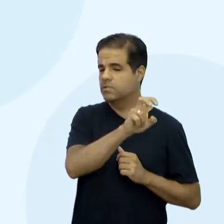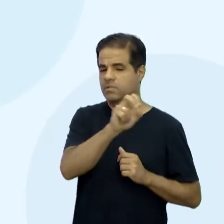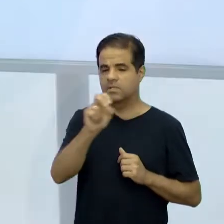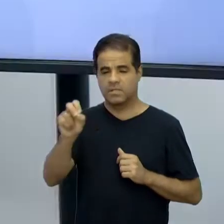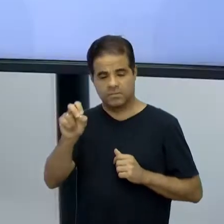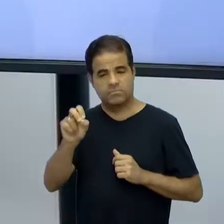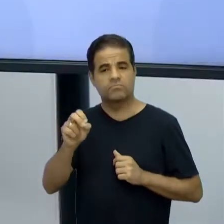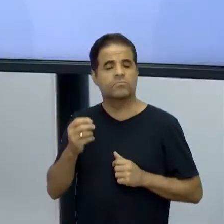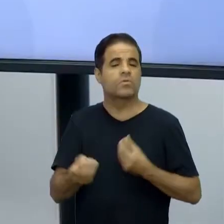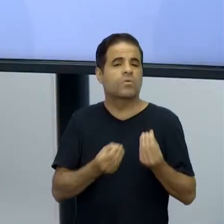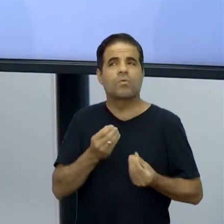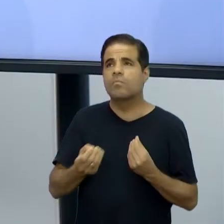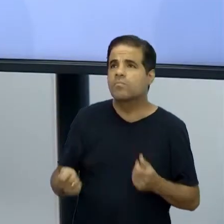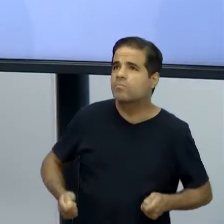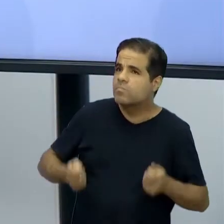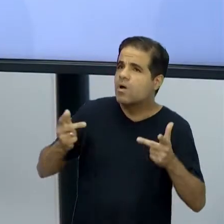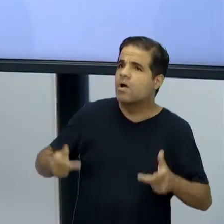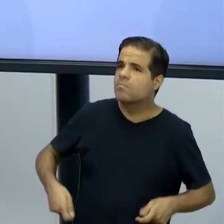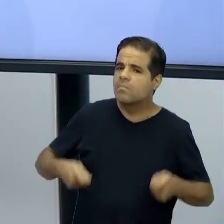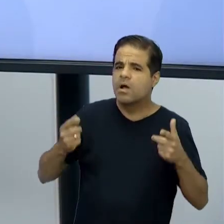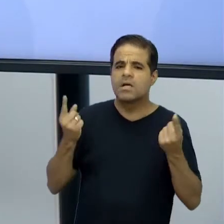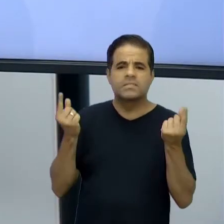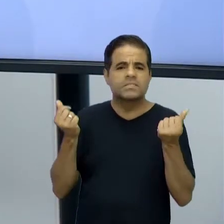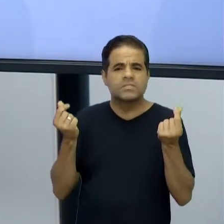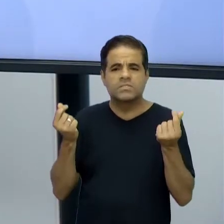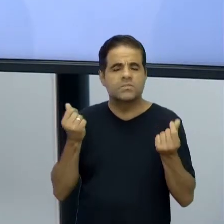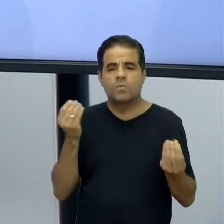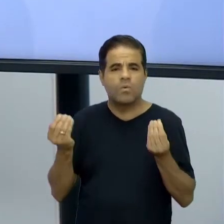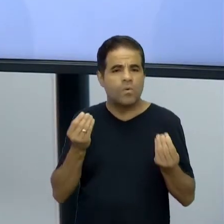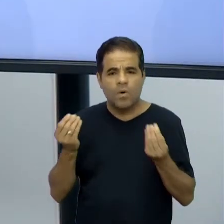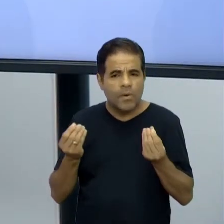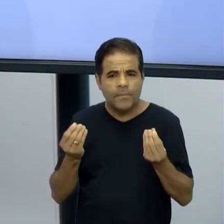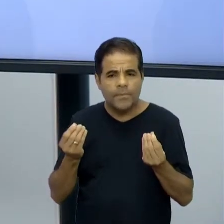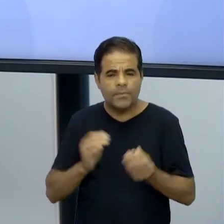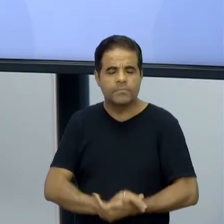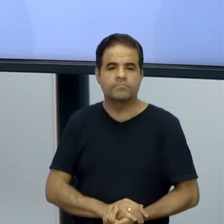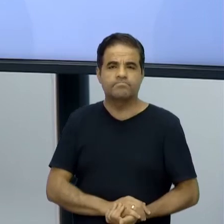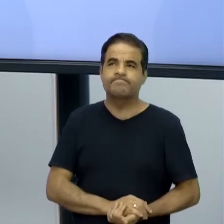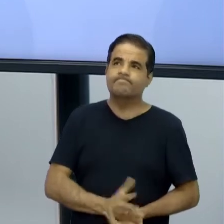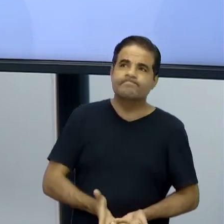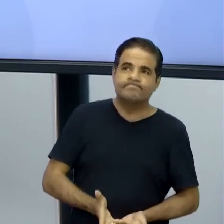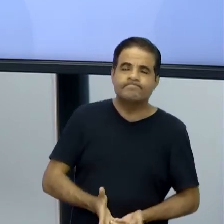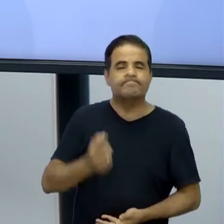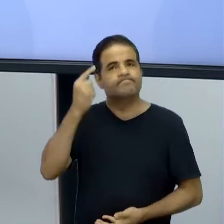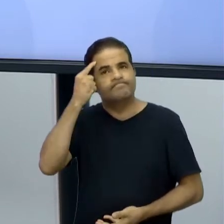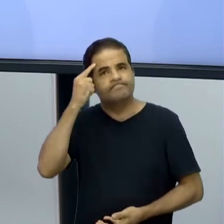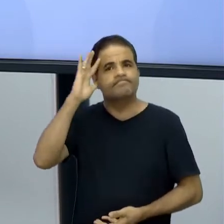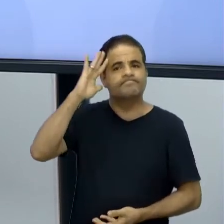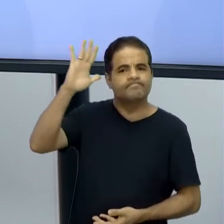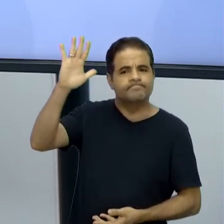2.500 e como que eu ia gastar esse dinheiro? Eu ia gastar esse dinheiro